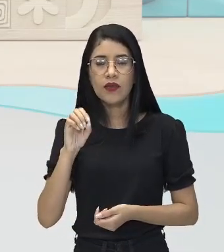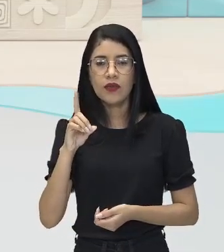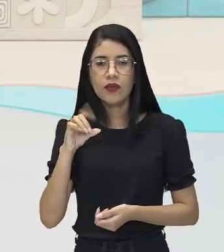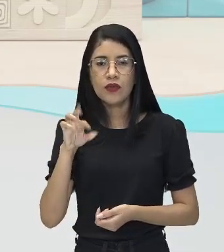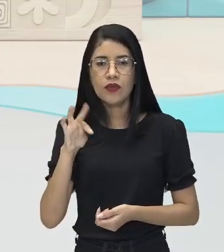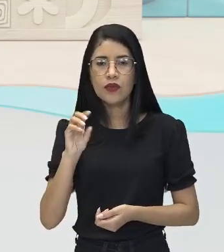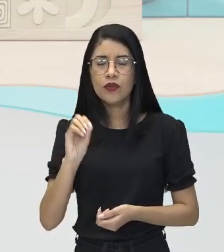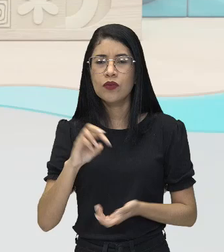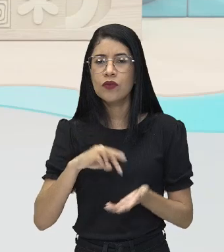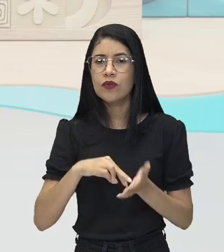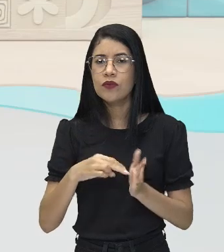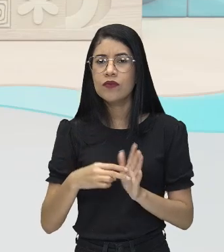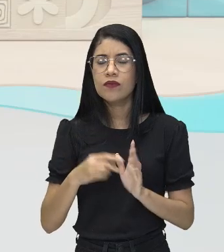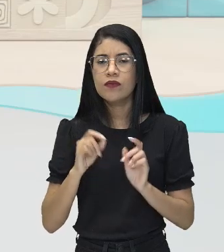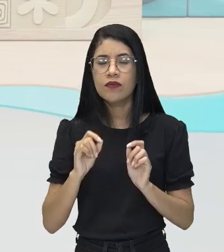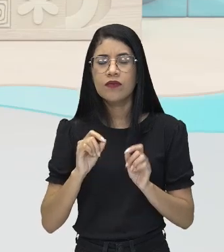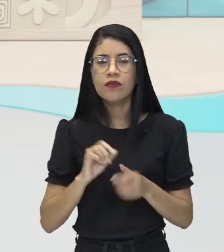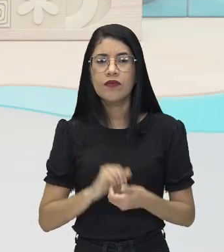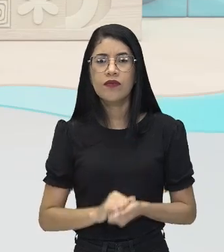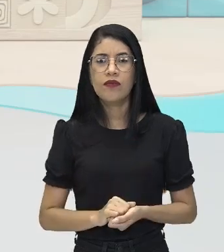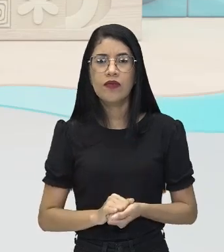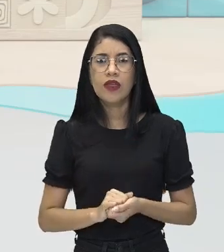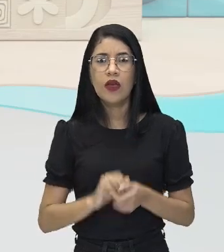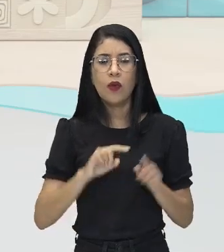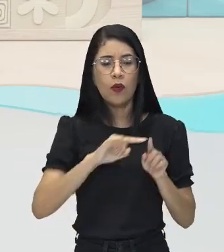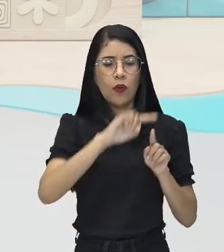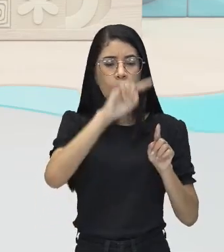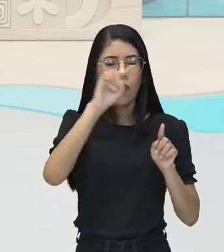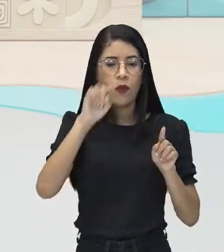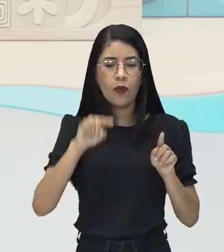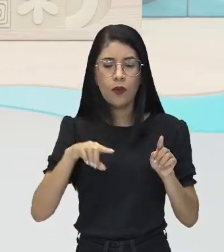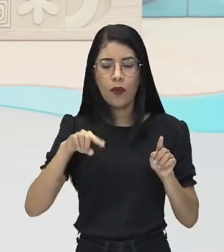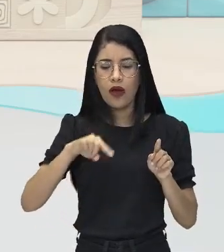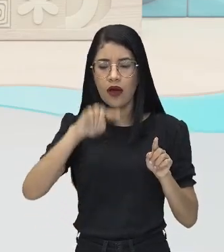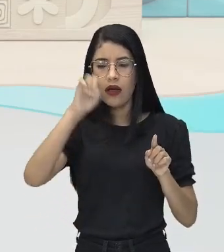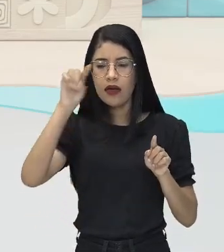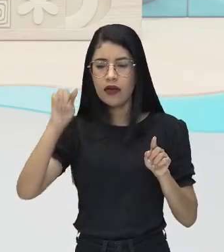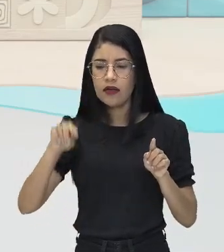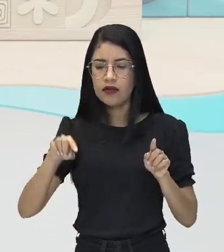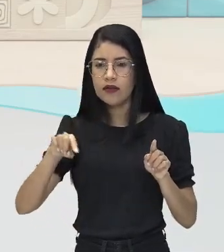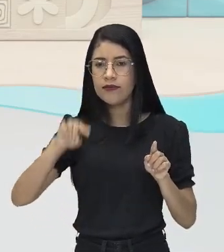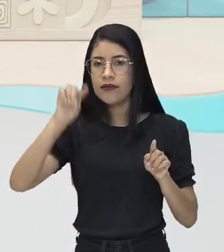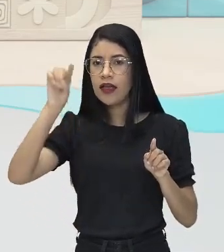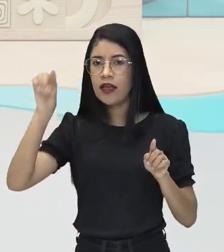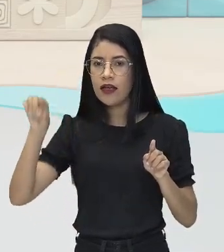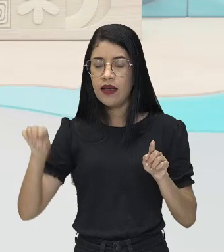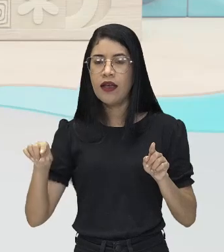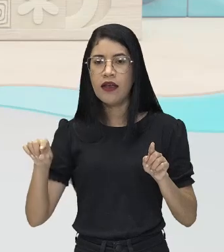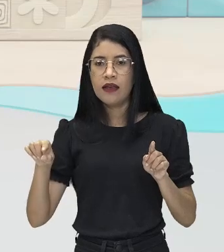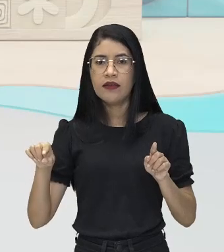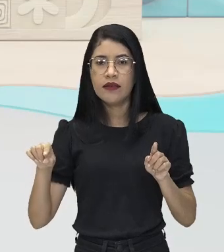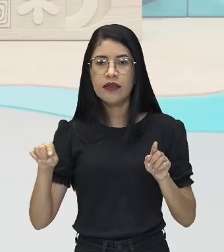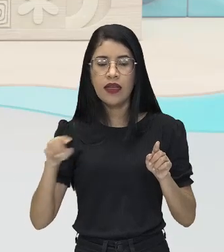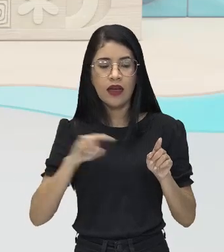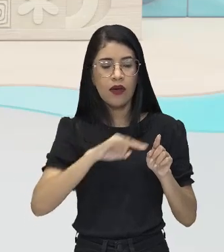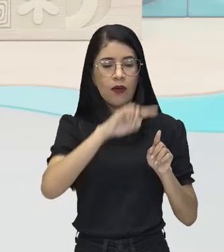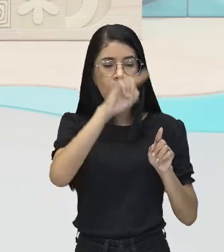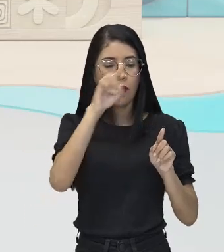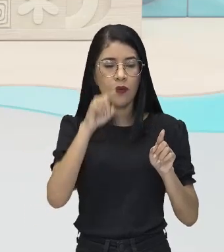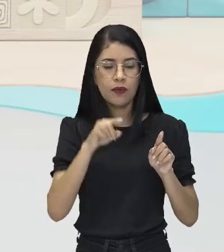é justamente os arcos? São esses vãos que vocês estão vendo, tá? Entre uma coluna e